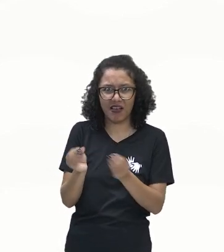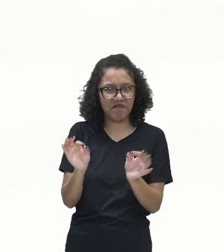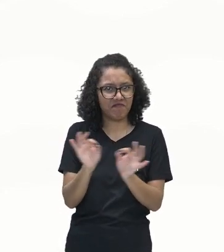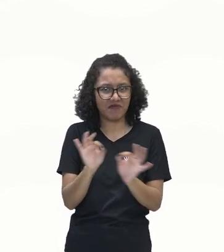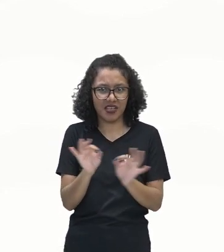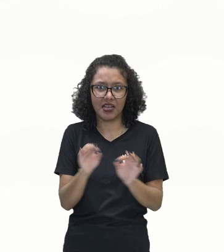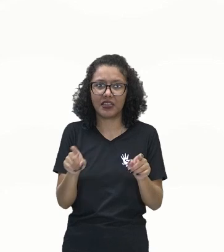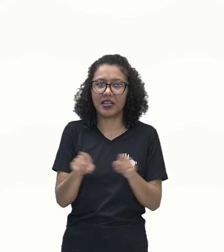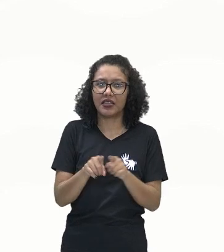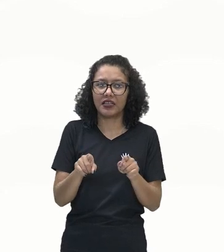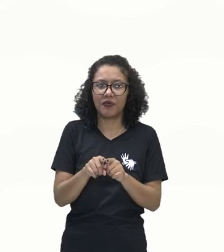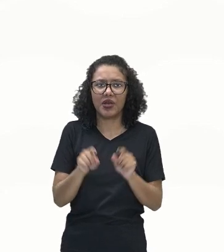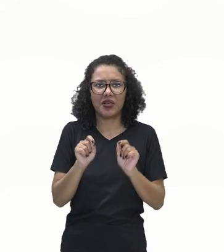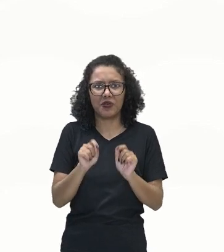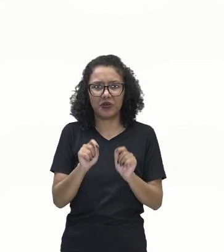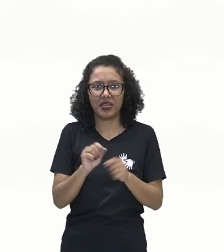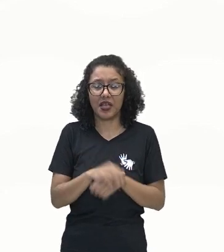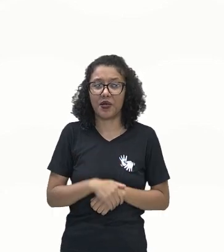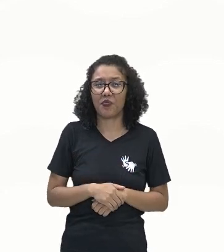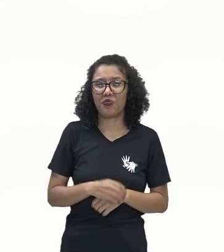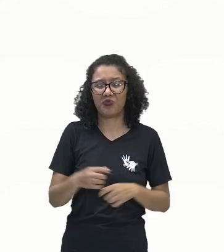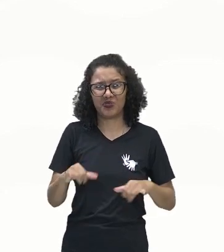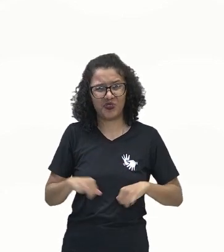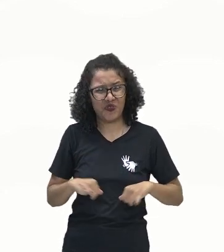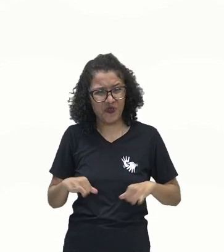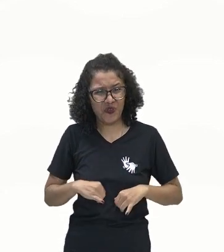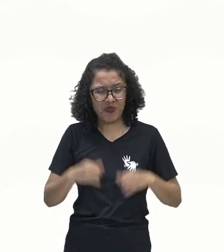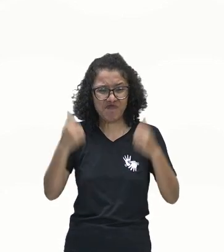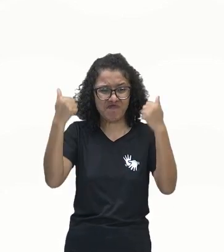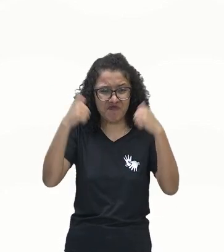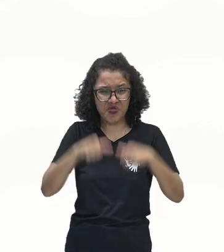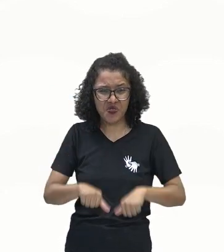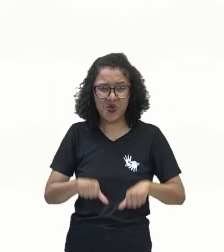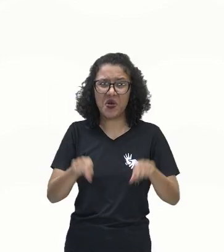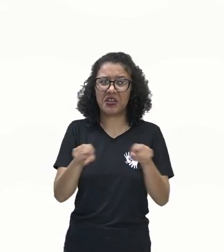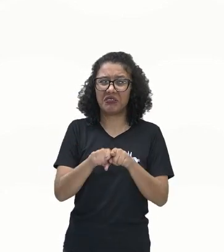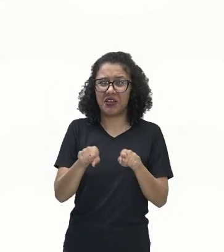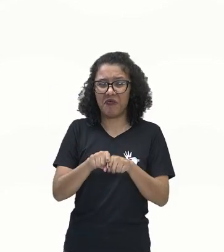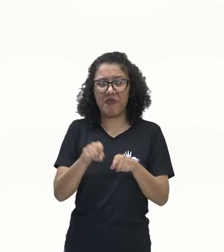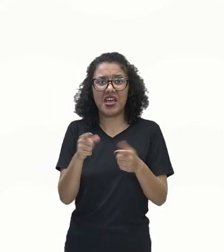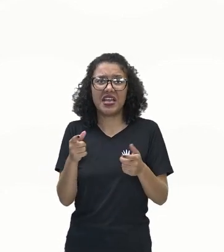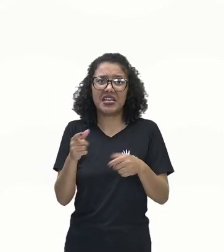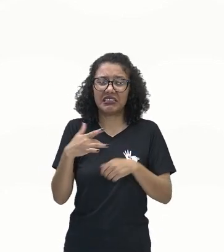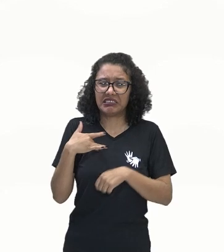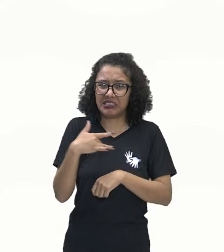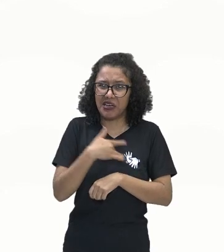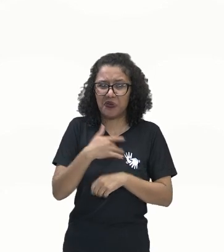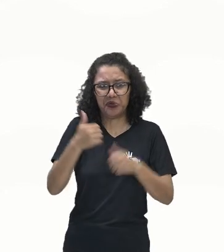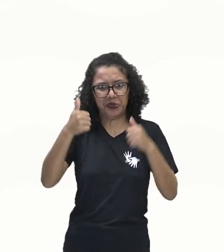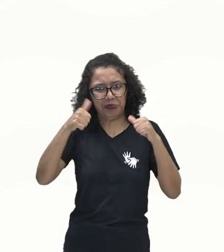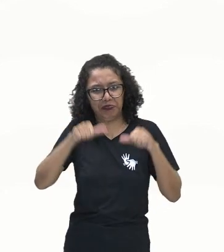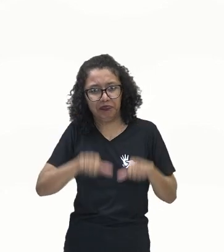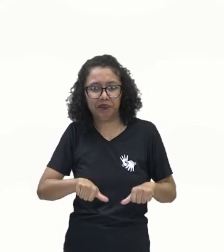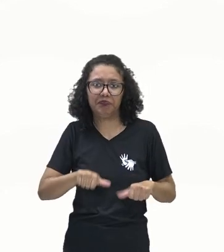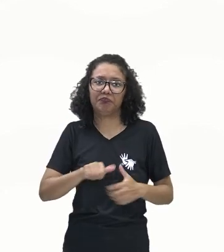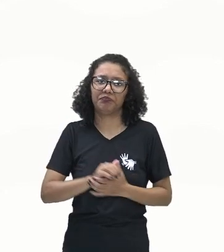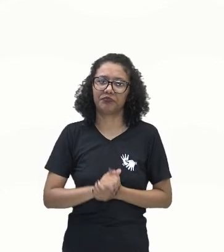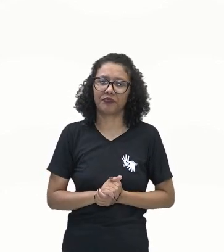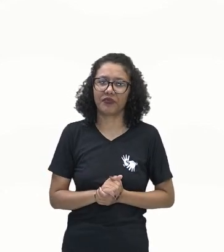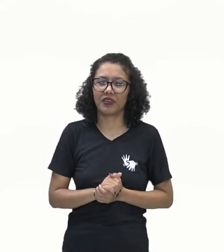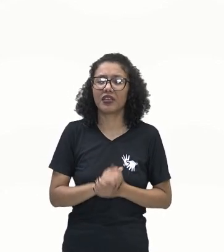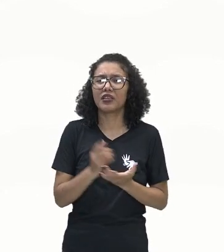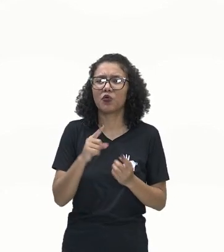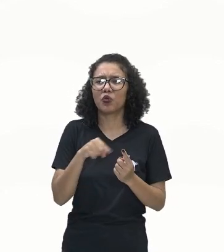exacerbando o sofrimento e a deteriorização da saúde. Essa máscara também vai ser utilizada no sentido